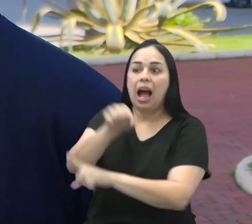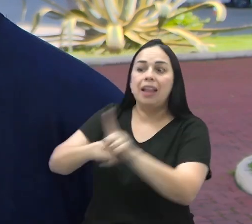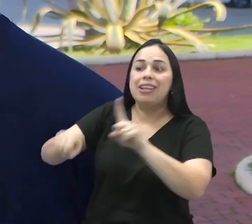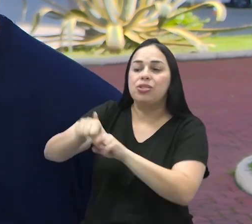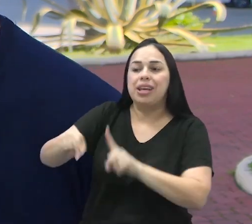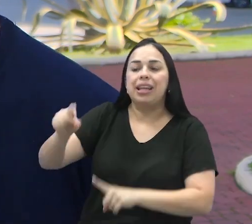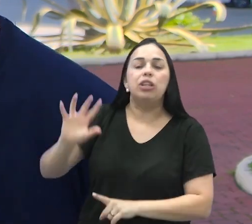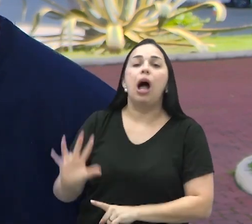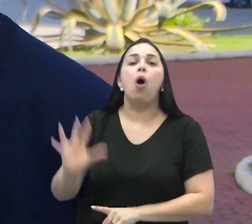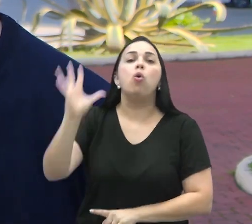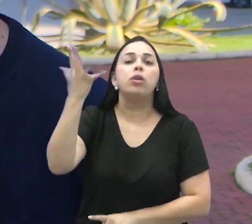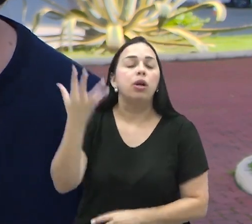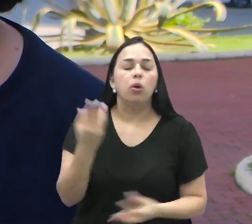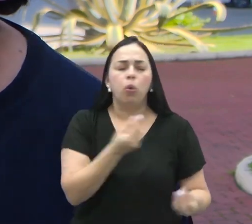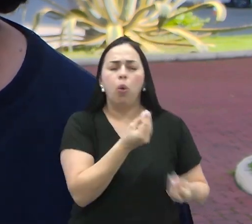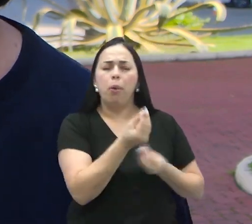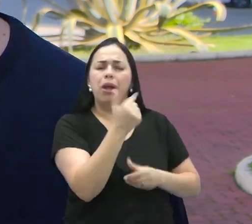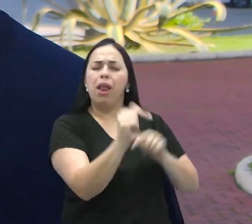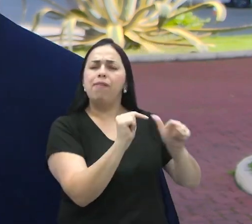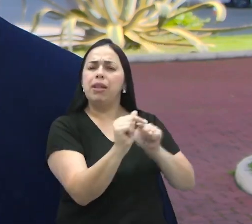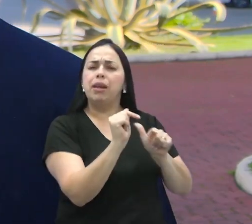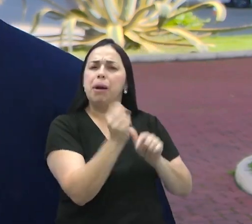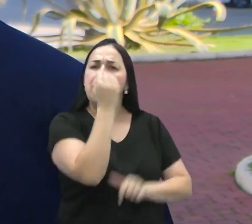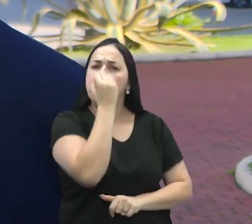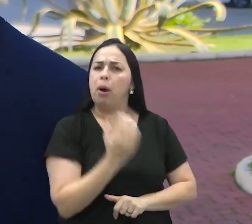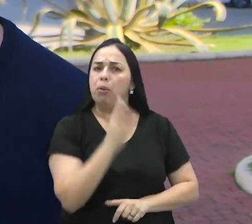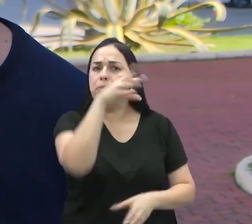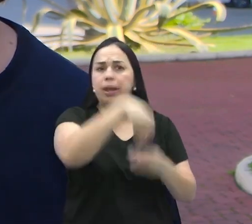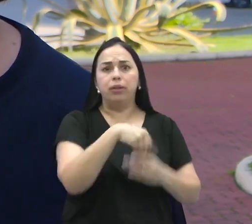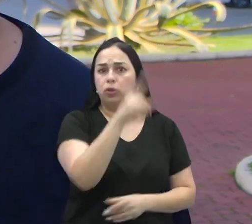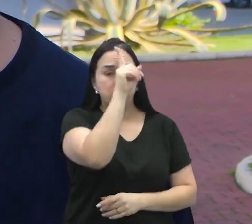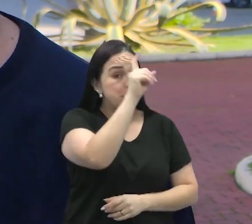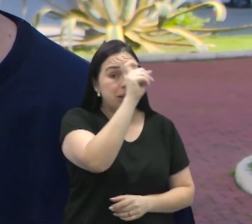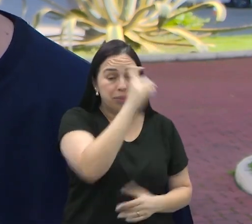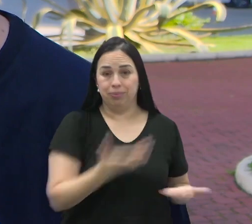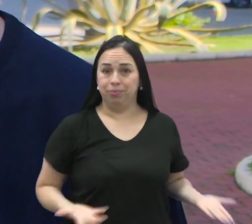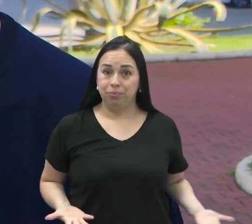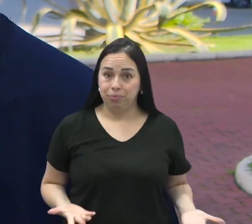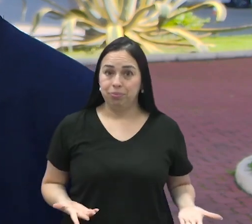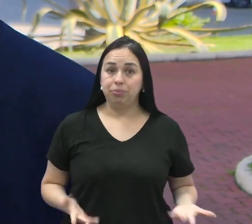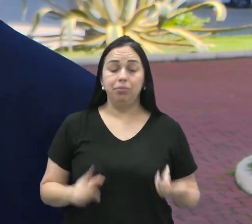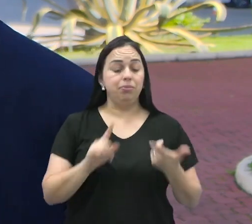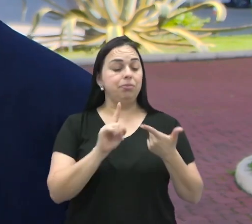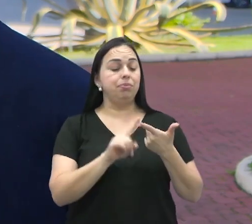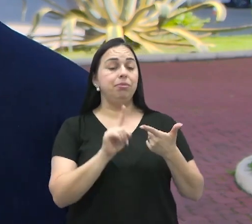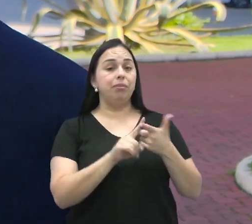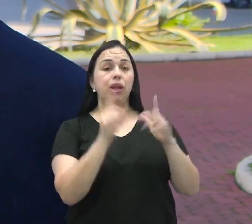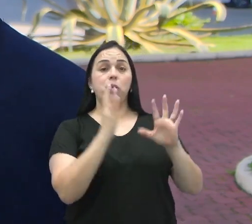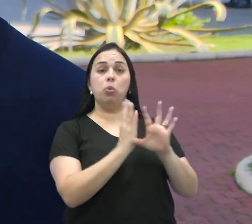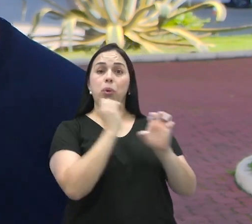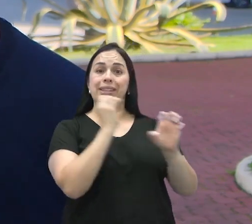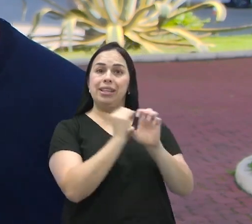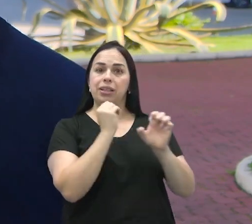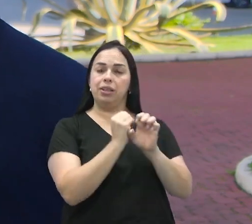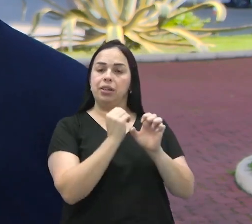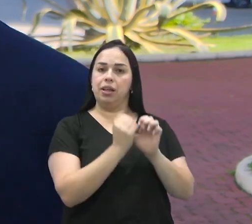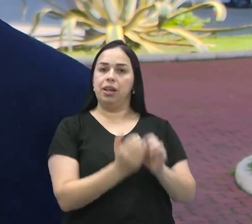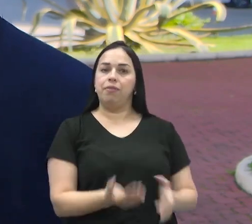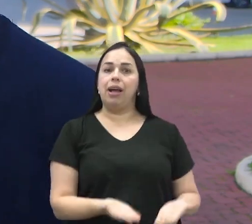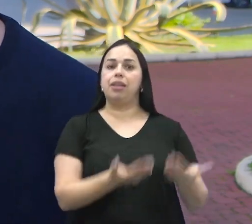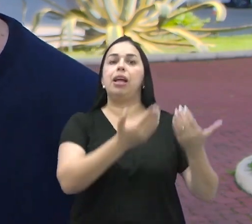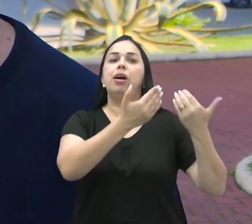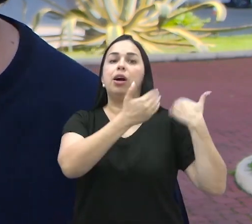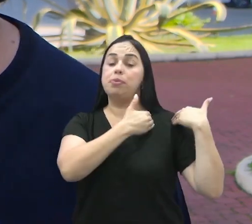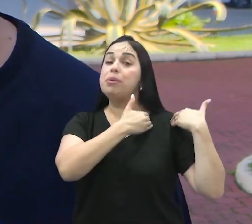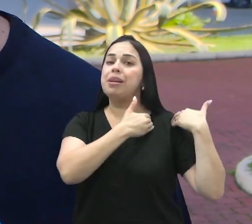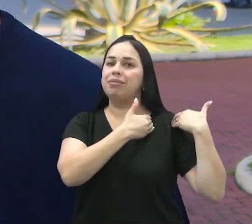compreende o que está acontecendo na sociedade, como é que ele vai exercer adequadamente a sua profissão, por exemplo, no hospital público, né? Um engenheiro que de repente vai